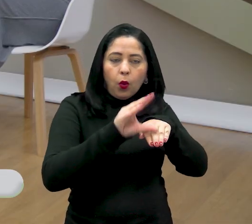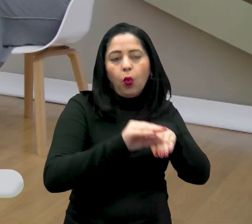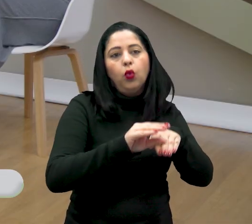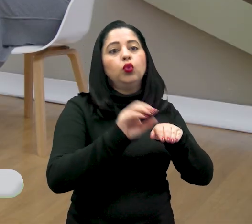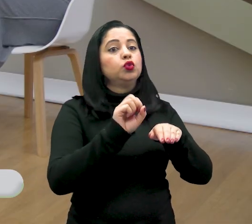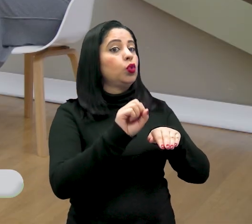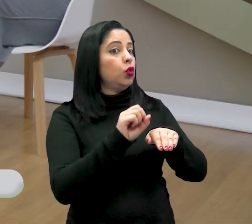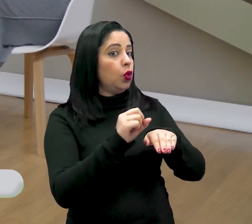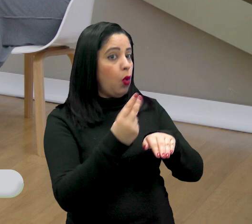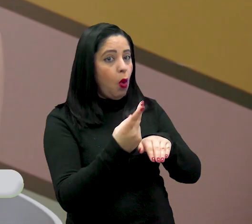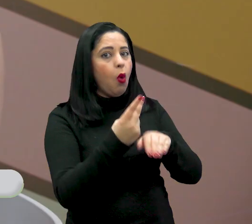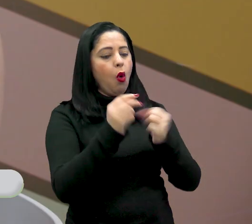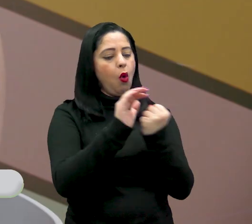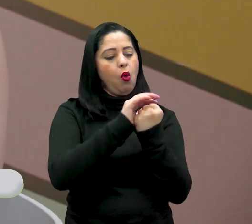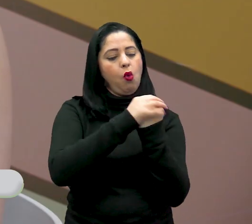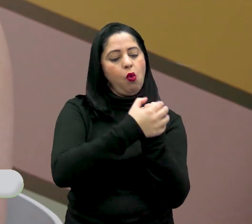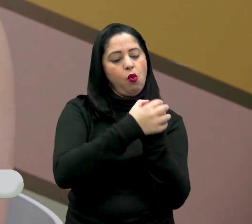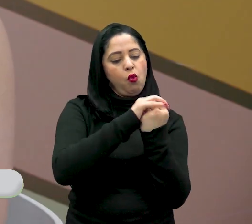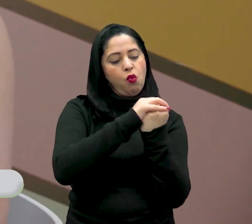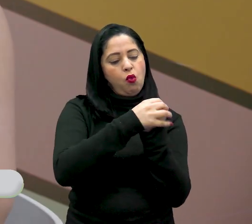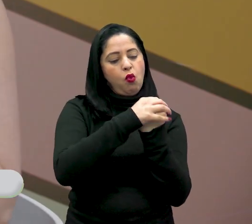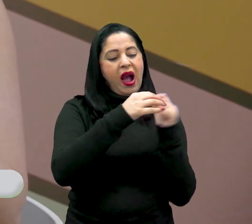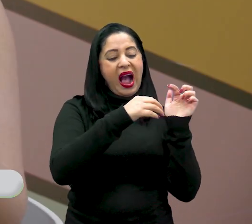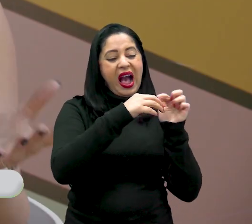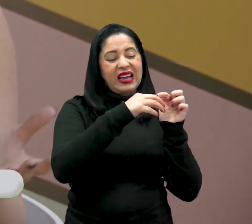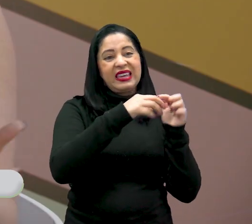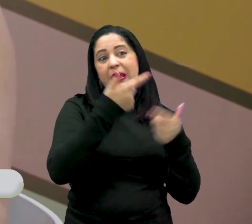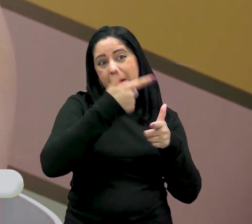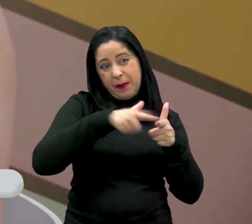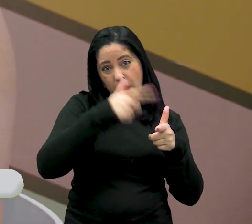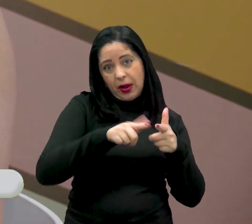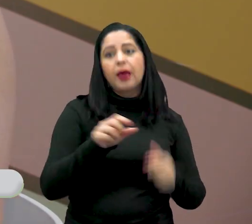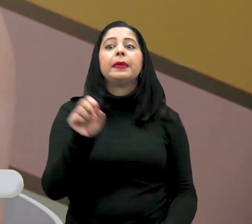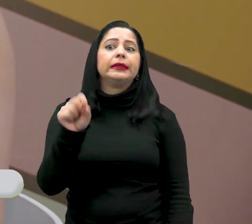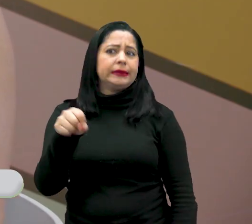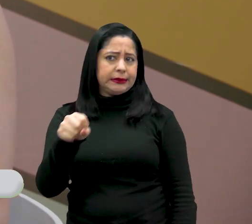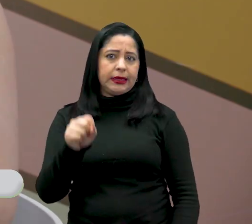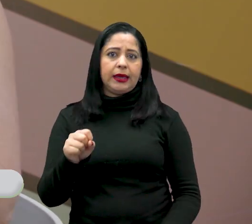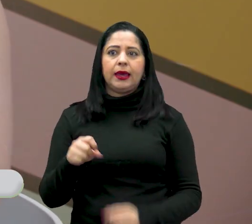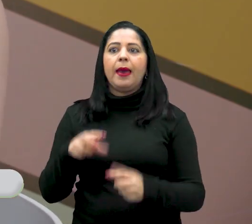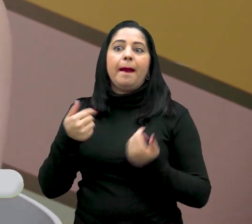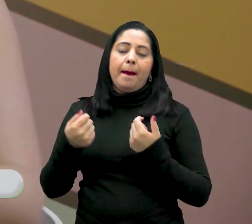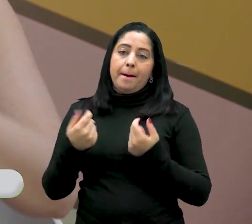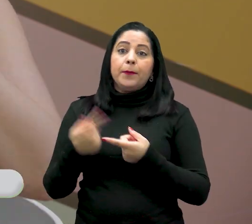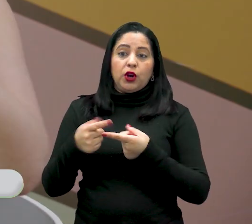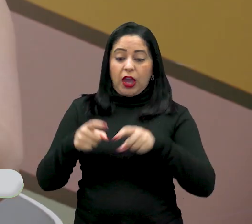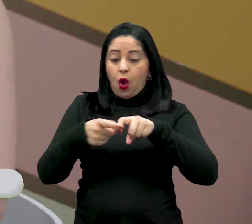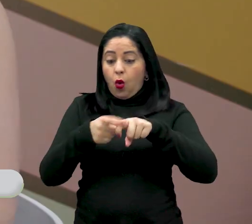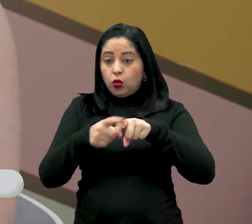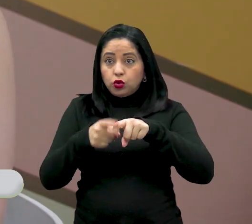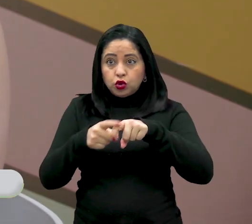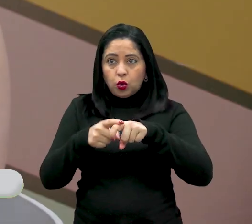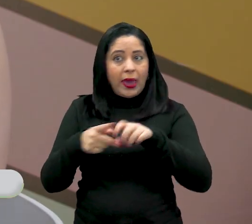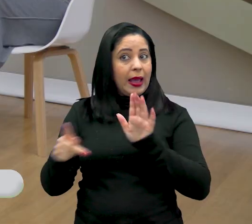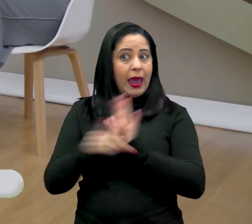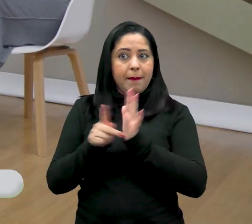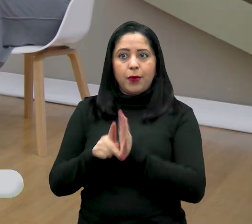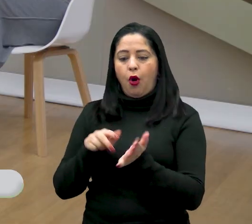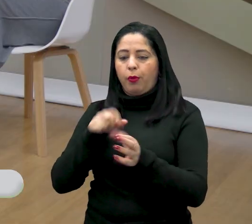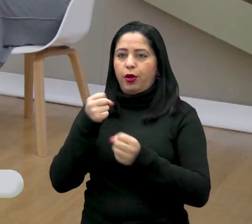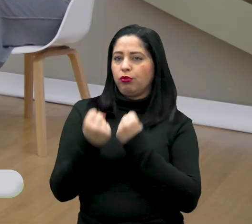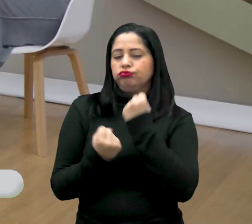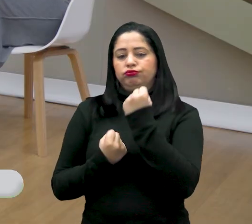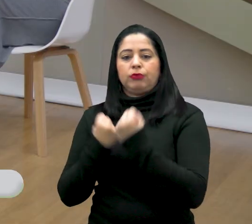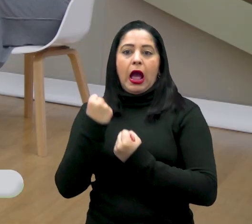cartilagem, Exatamente. E é o que você falou. A gente usa ele para praticamente todas as funções do dia a dia. para tudo. Andar, subir Sim. escada.